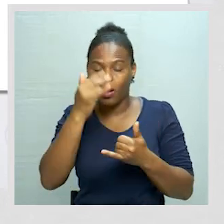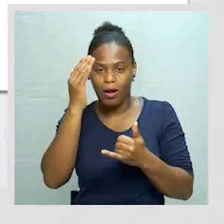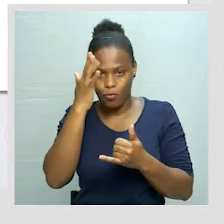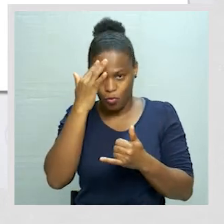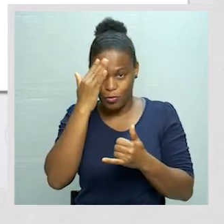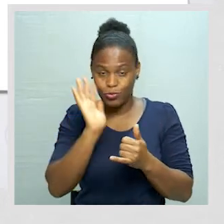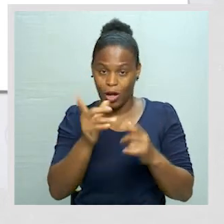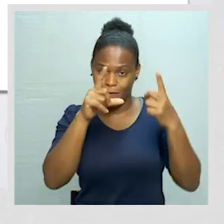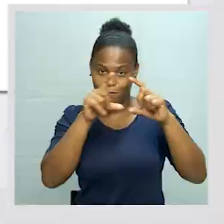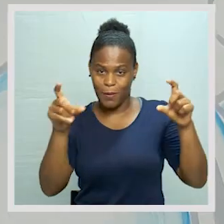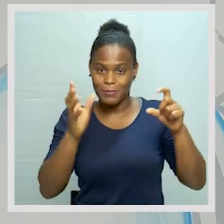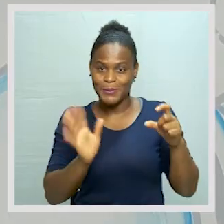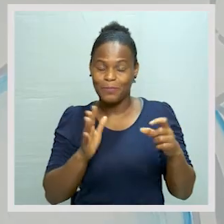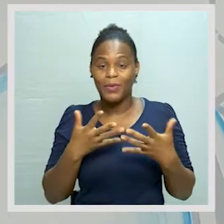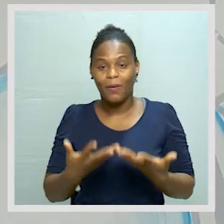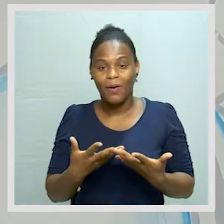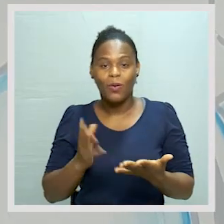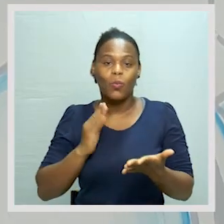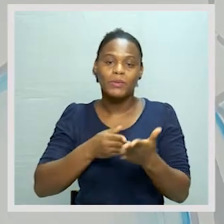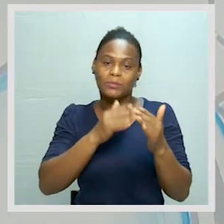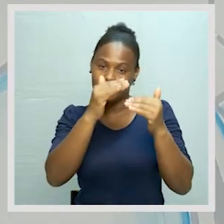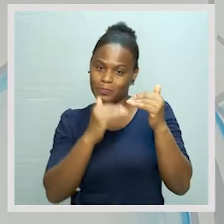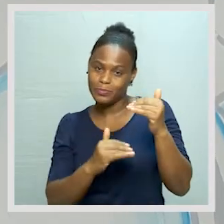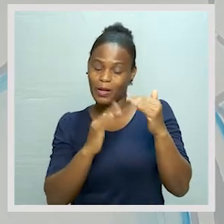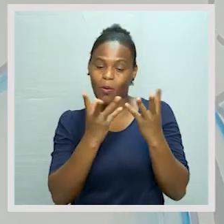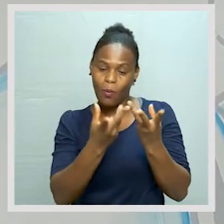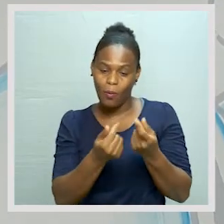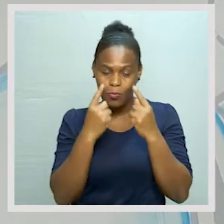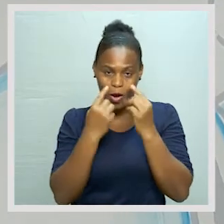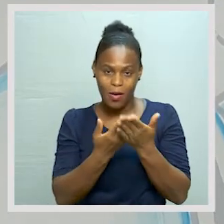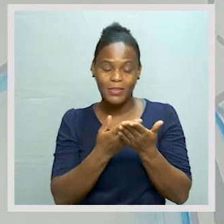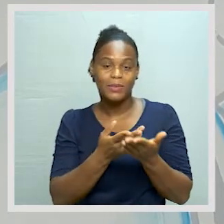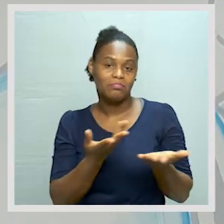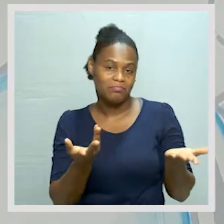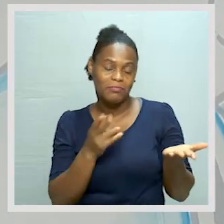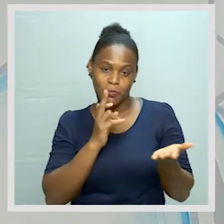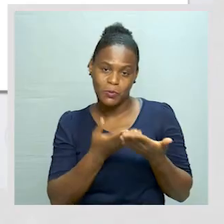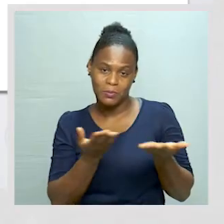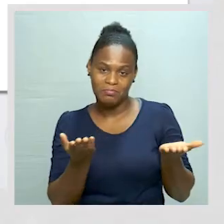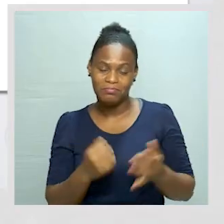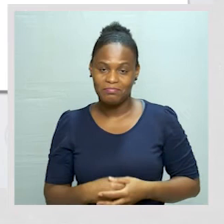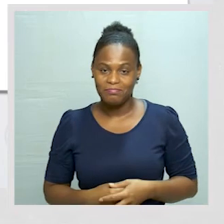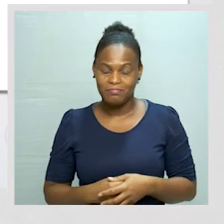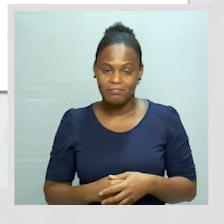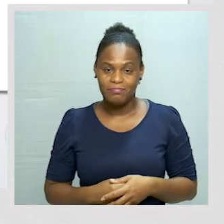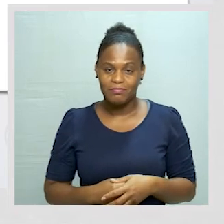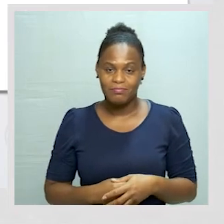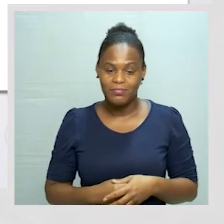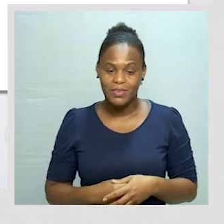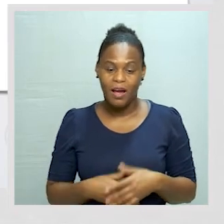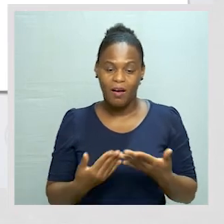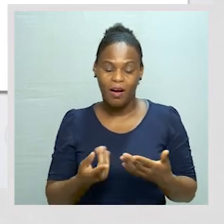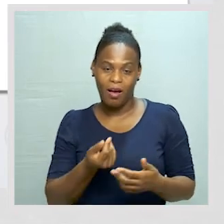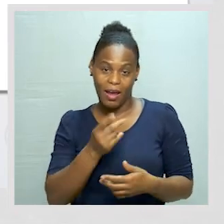substituímos os dados na fórmula. Agora, o último passo é resolver e apresentar o resultado. Portanto, temos